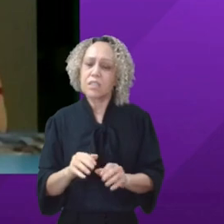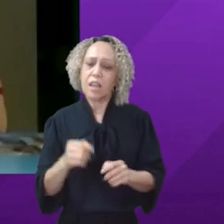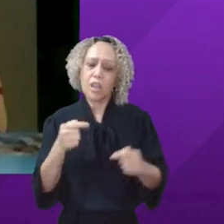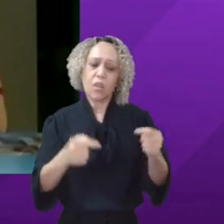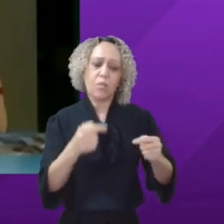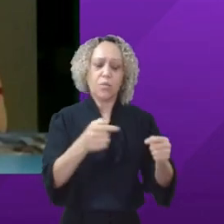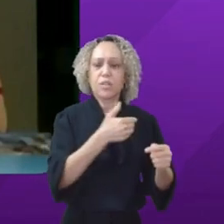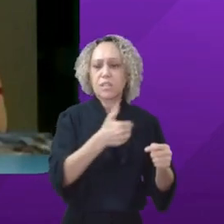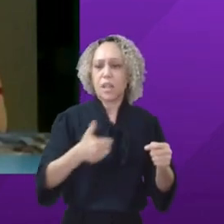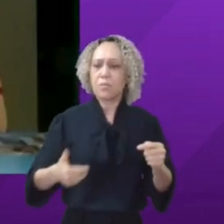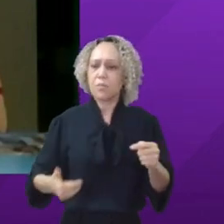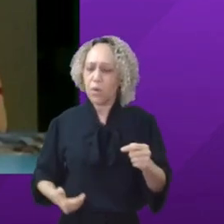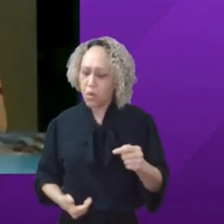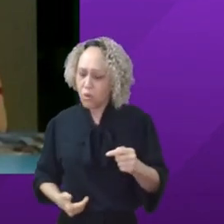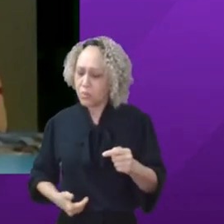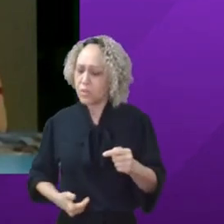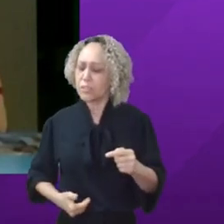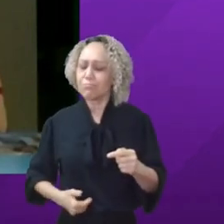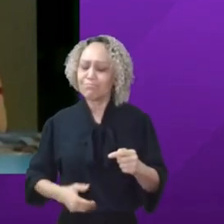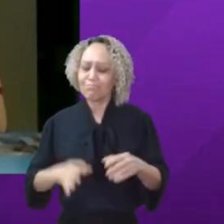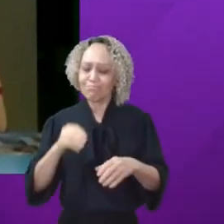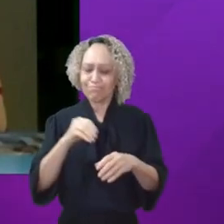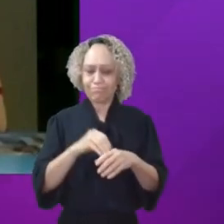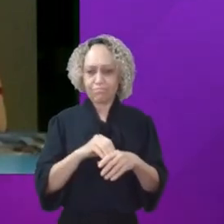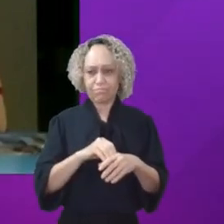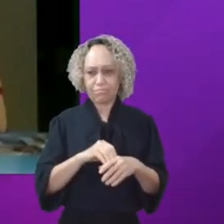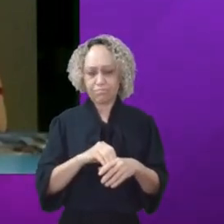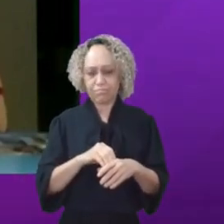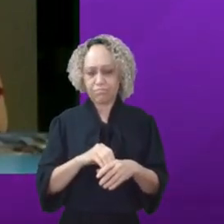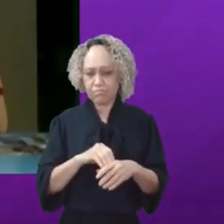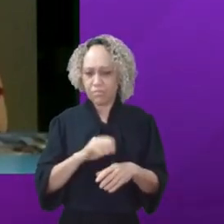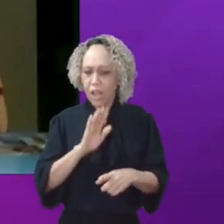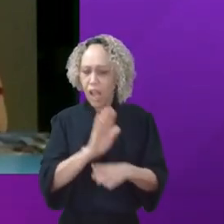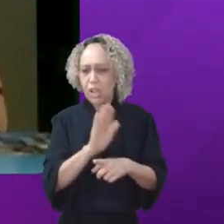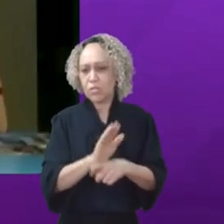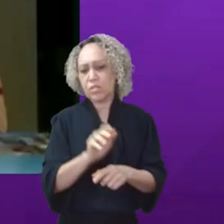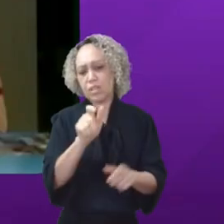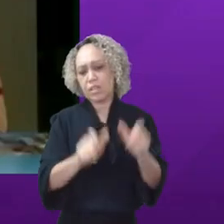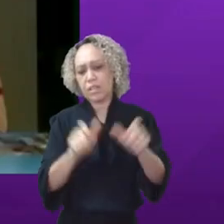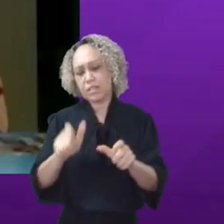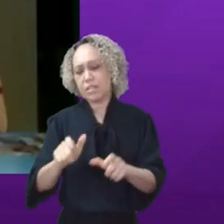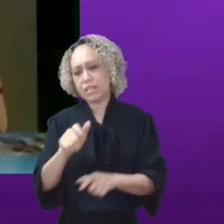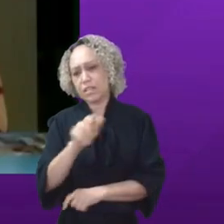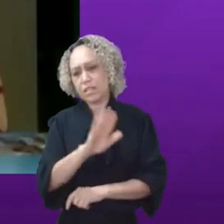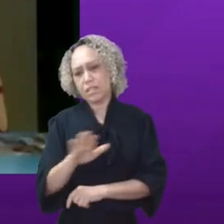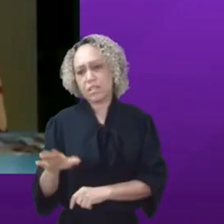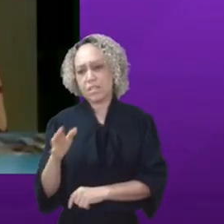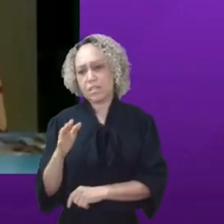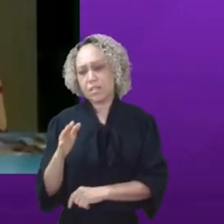às necessidades das crianças e adolescentes, que têm necessidades